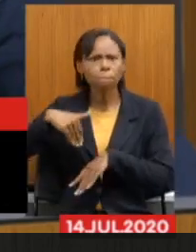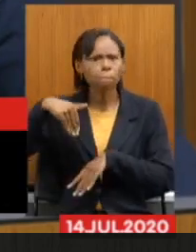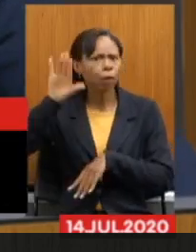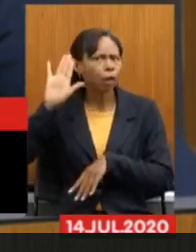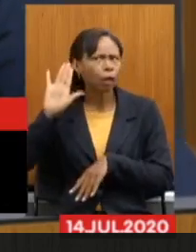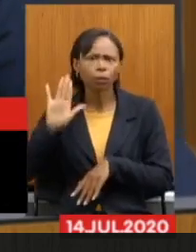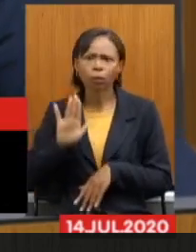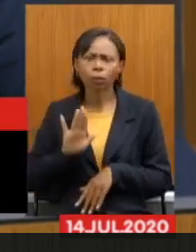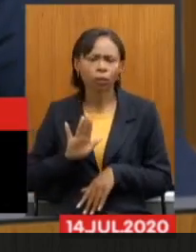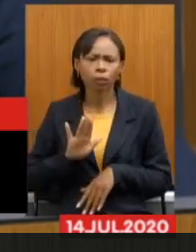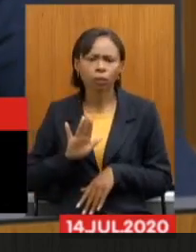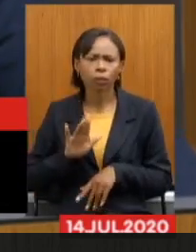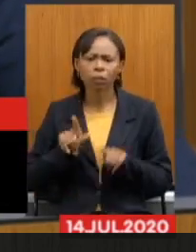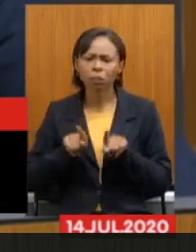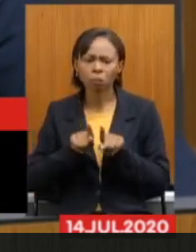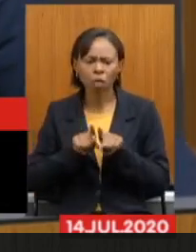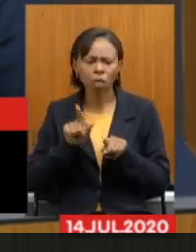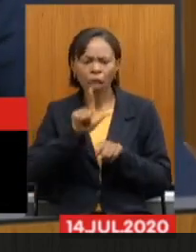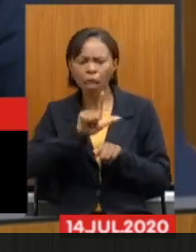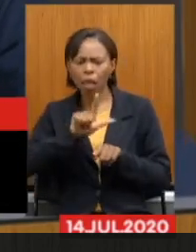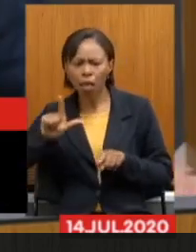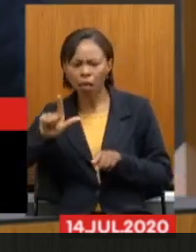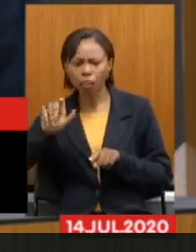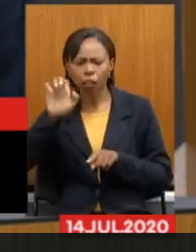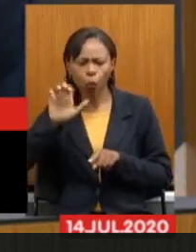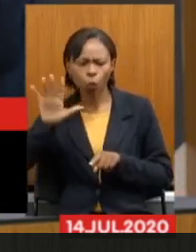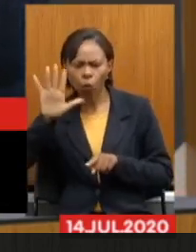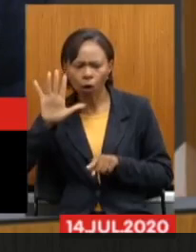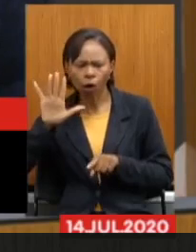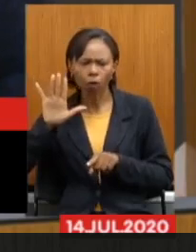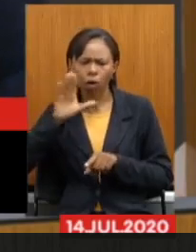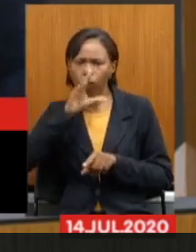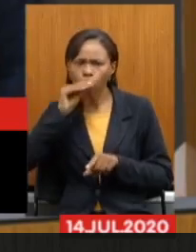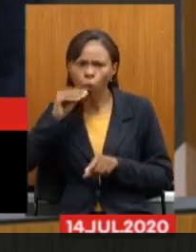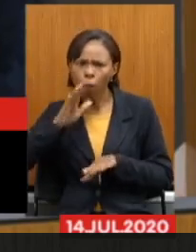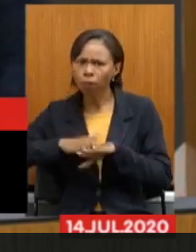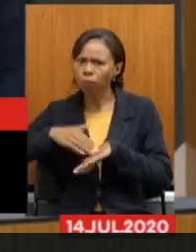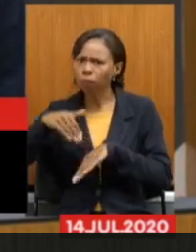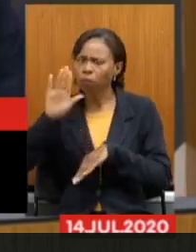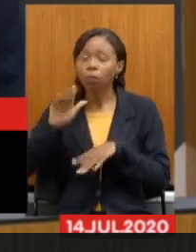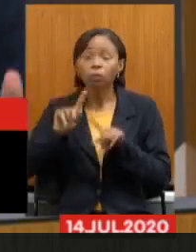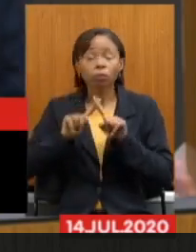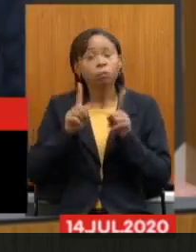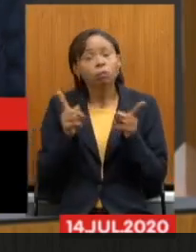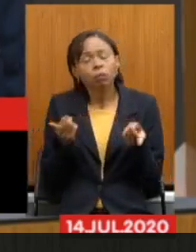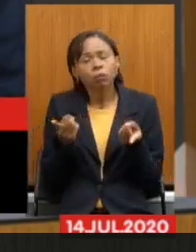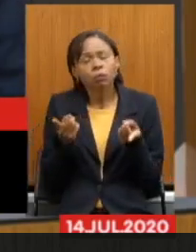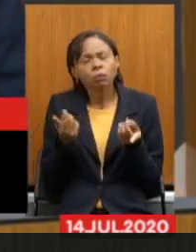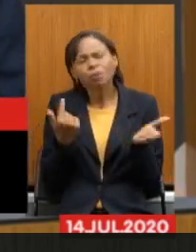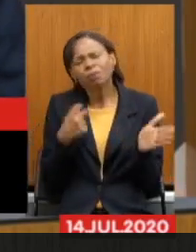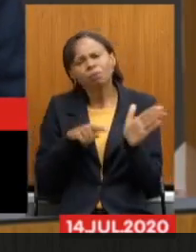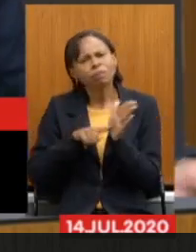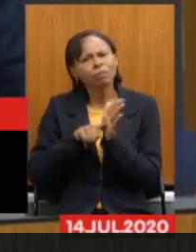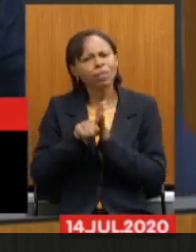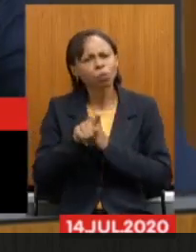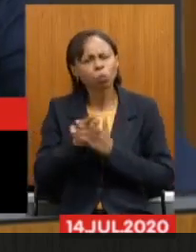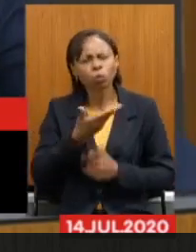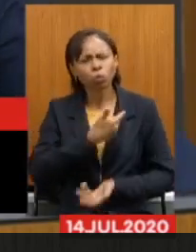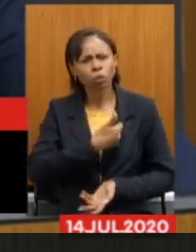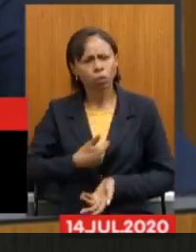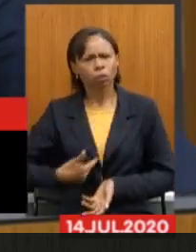do leste europeu. Mas aí, nós temos que fazer algumas perguntas a esse governo